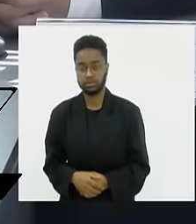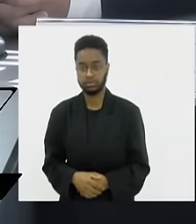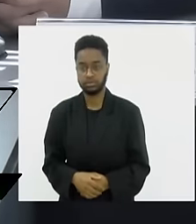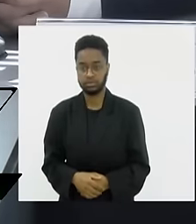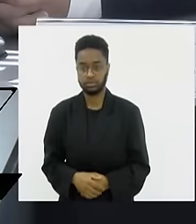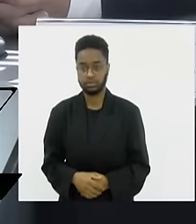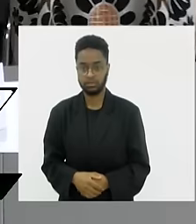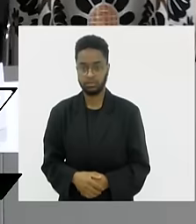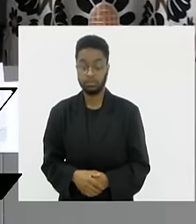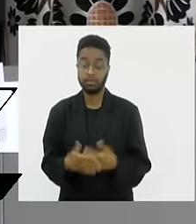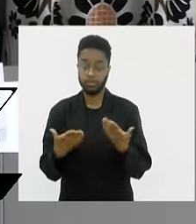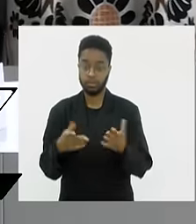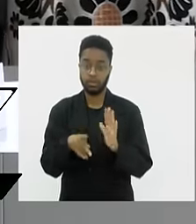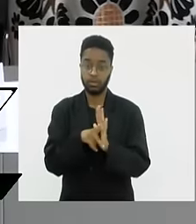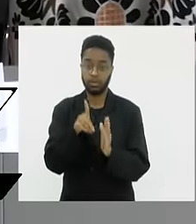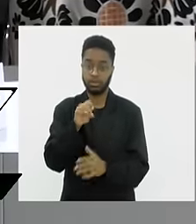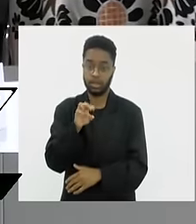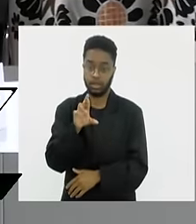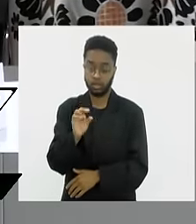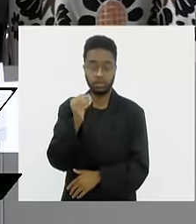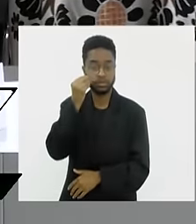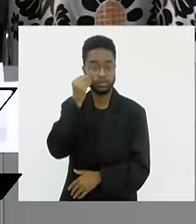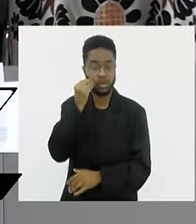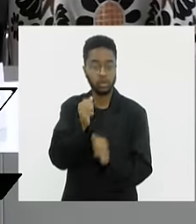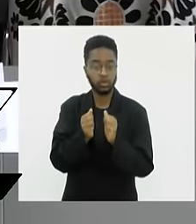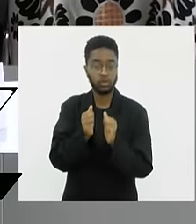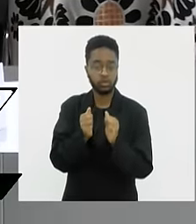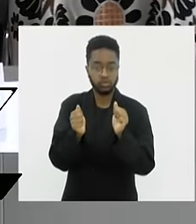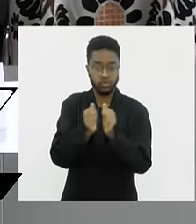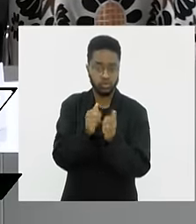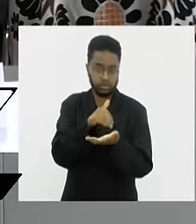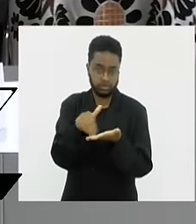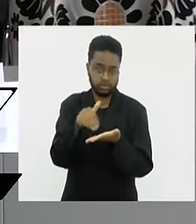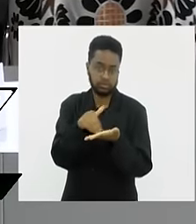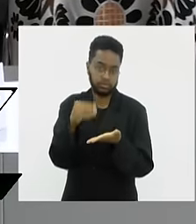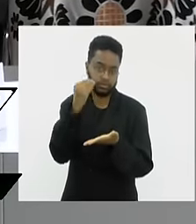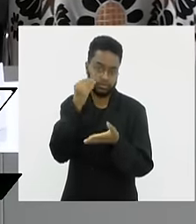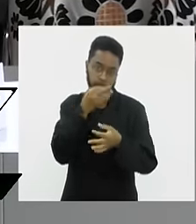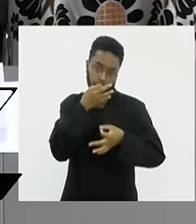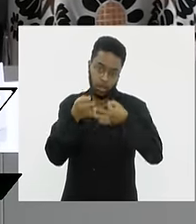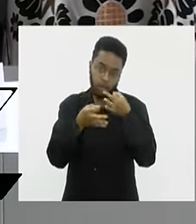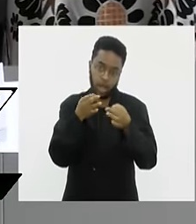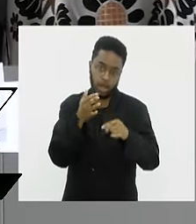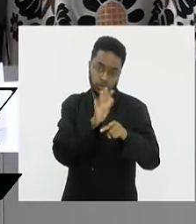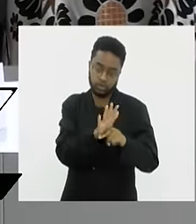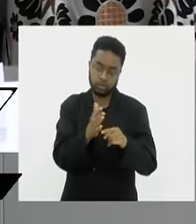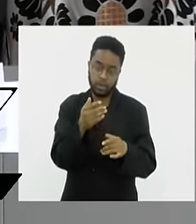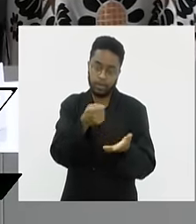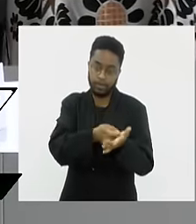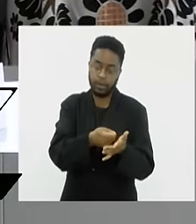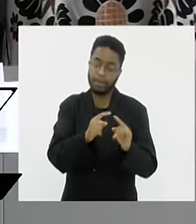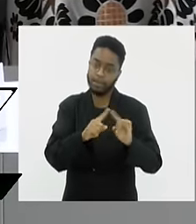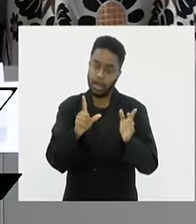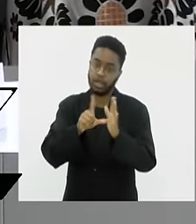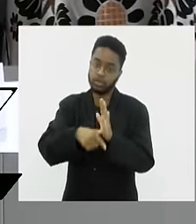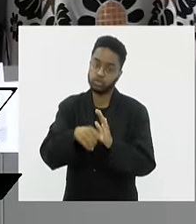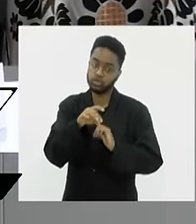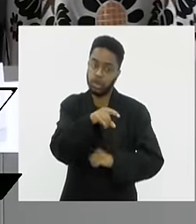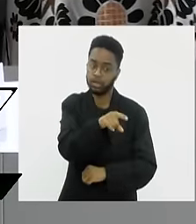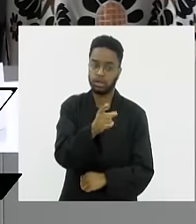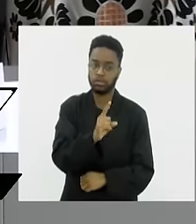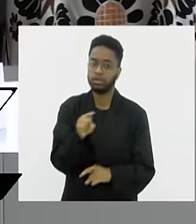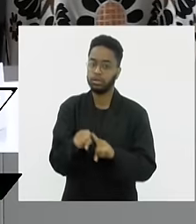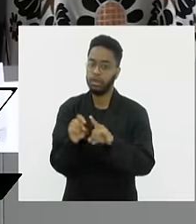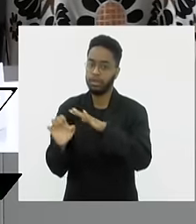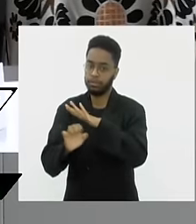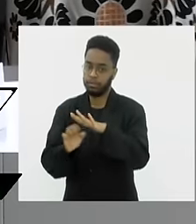deputado, o próprio Detro tenta, junto à secretaria, arguir para eles. Mas está atrasado não só dele, como das